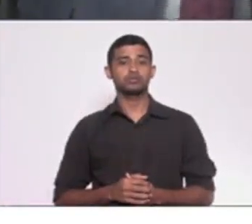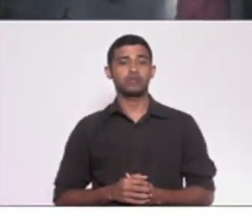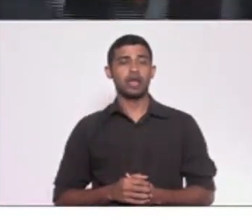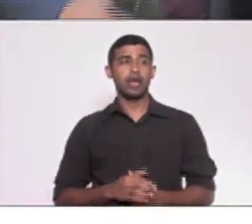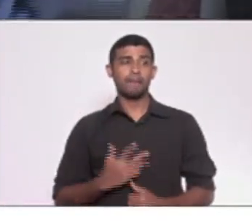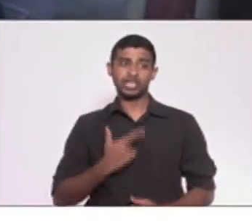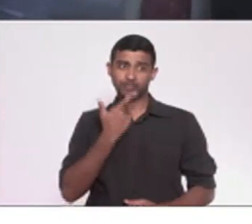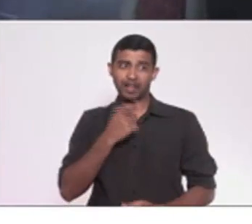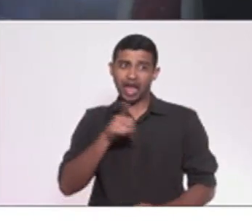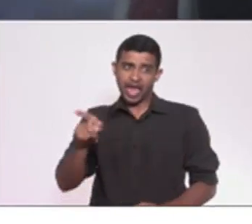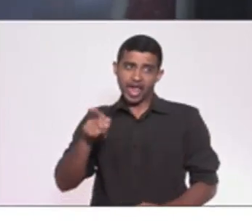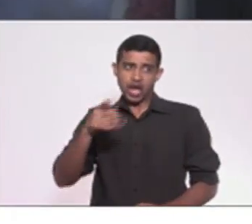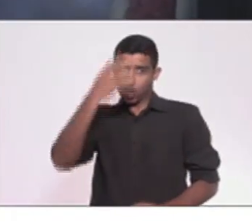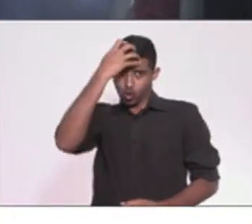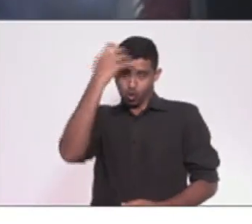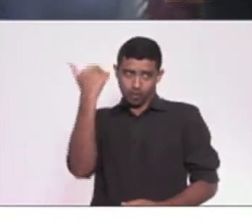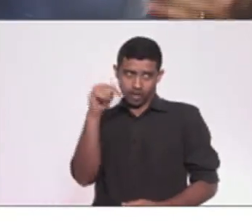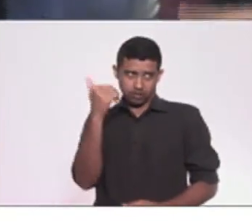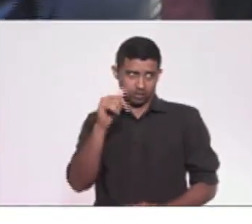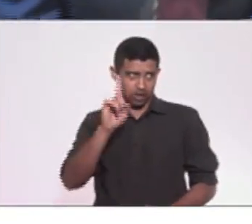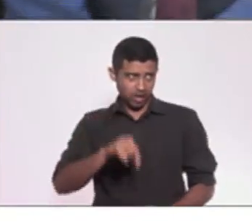inocentando ninguém. Verdade.